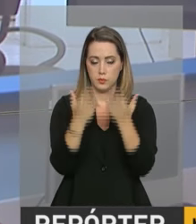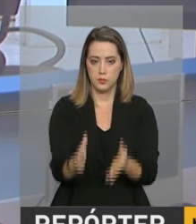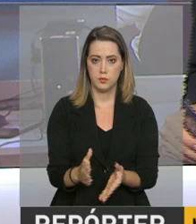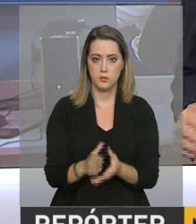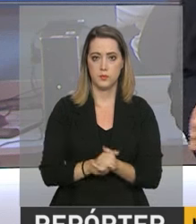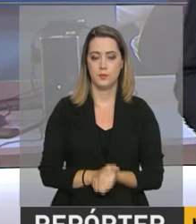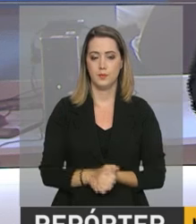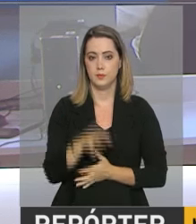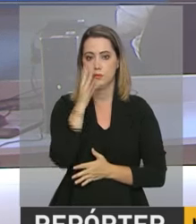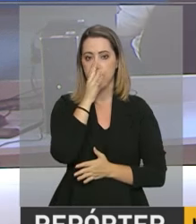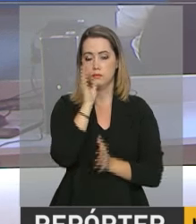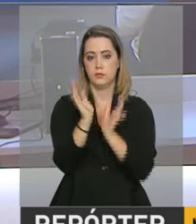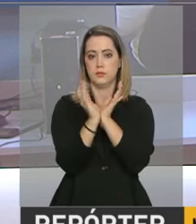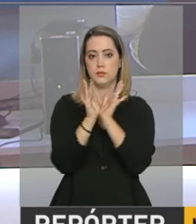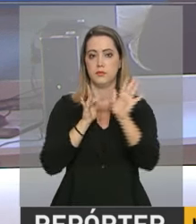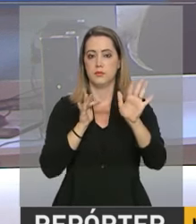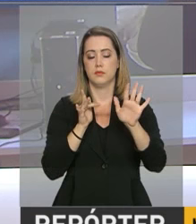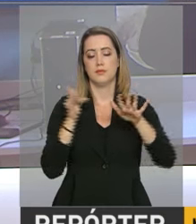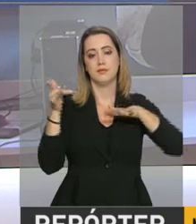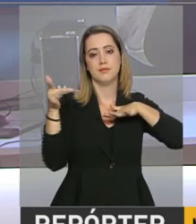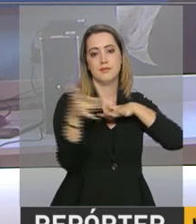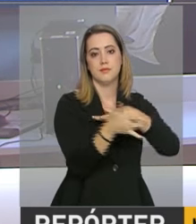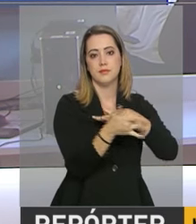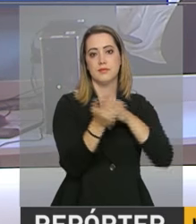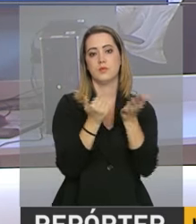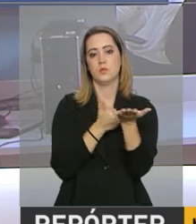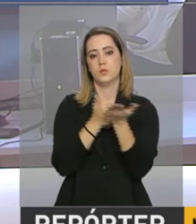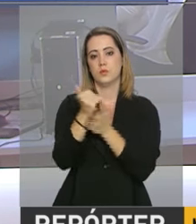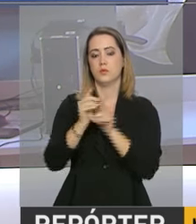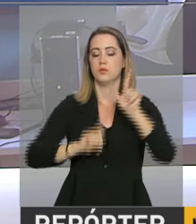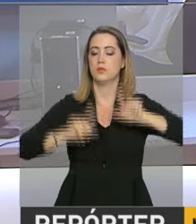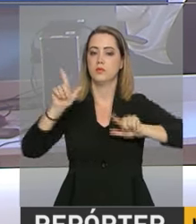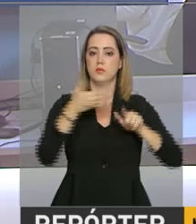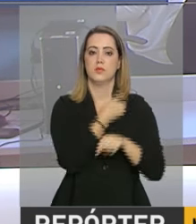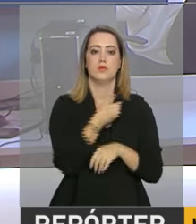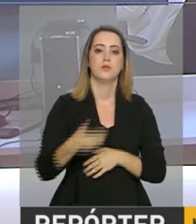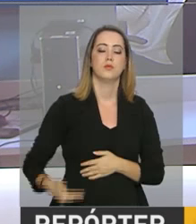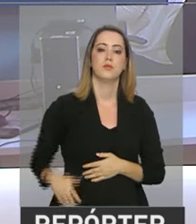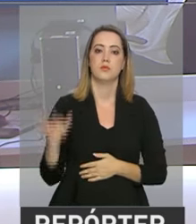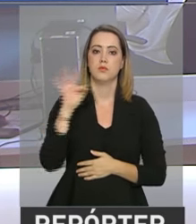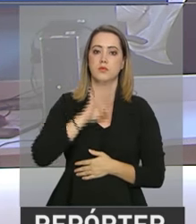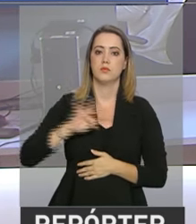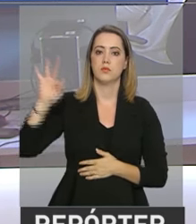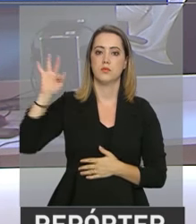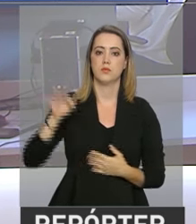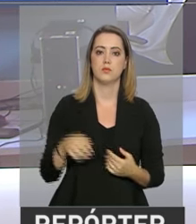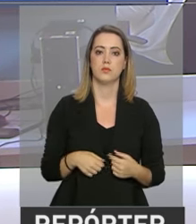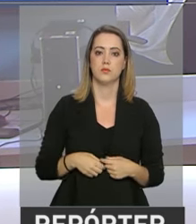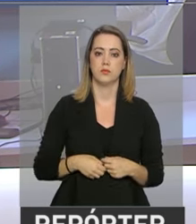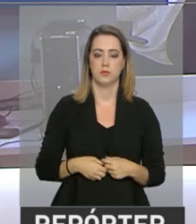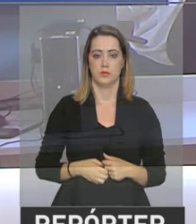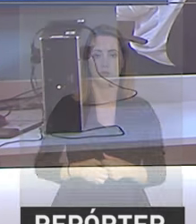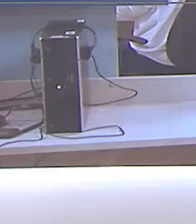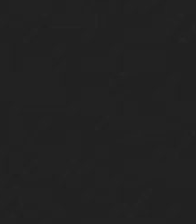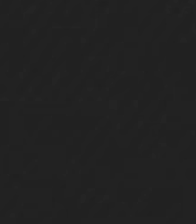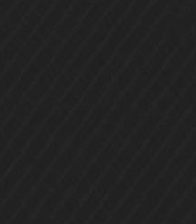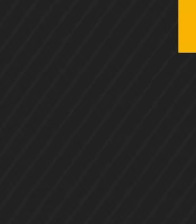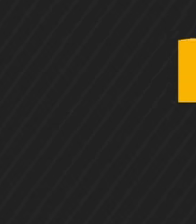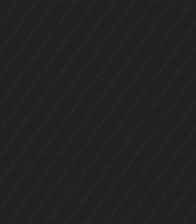edição. Acompanhe as novidades também pelas nossas redes sociais e continue com a gente aqui na NBR, a TV do Governo Federal.